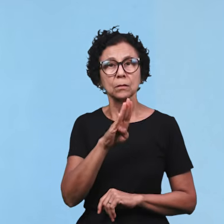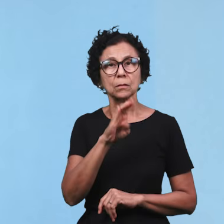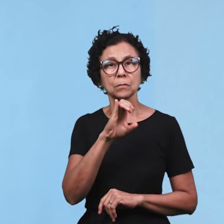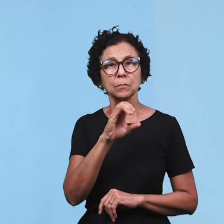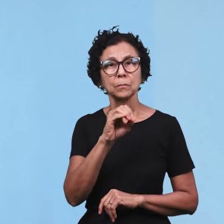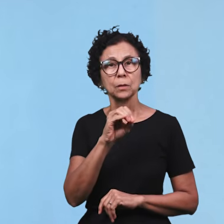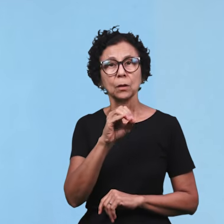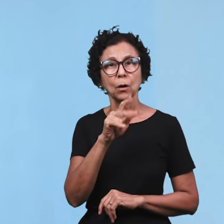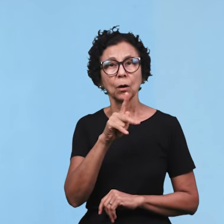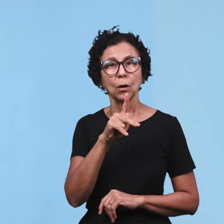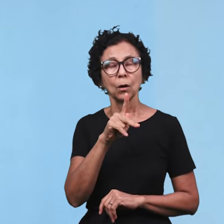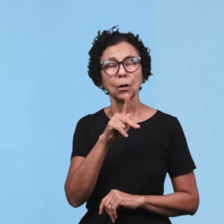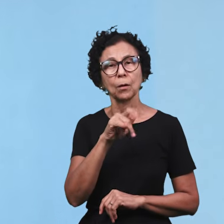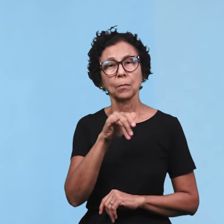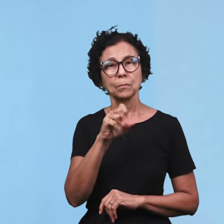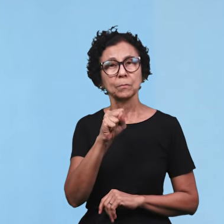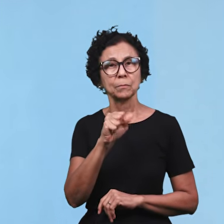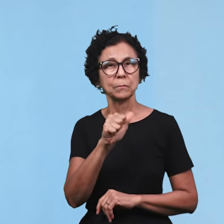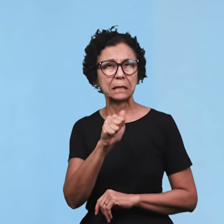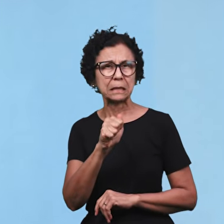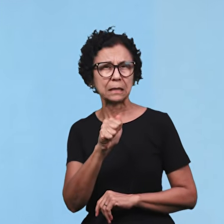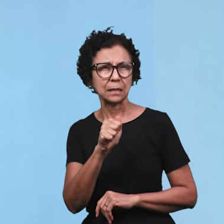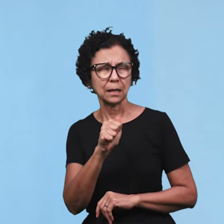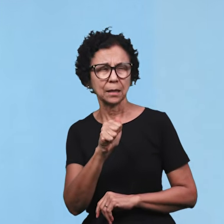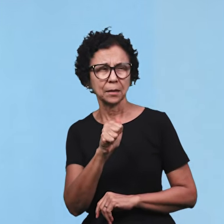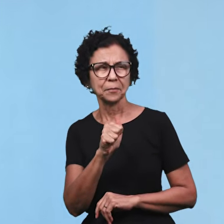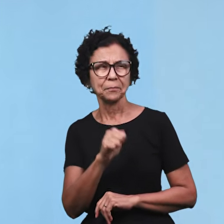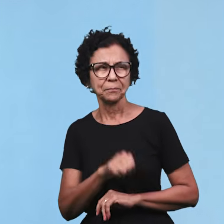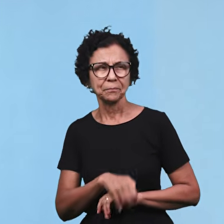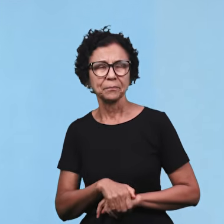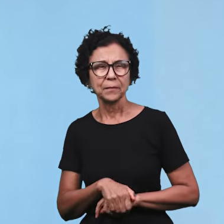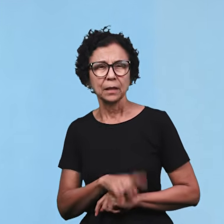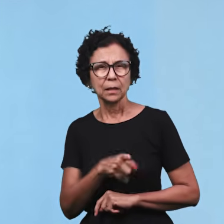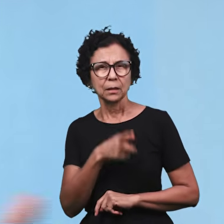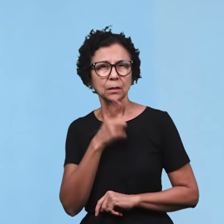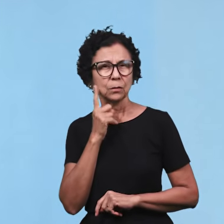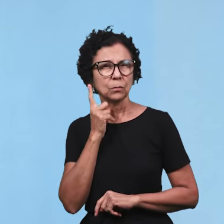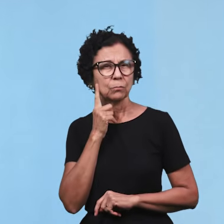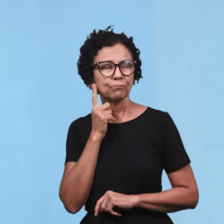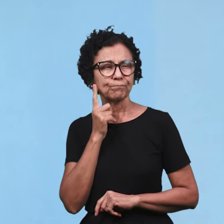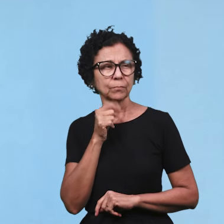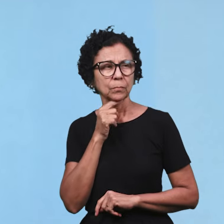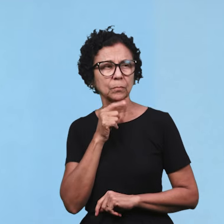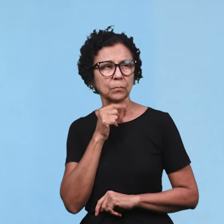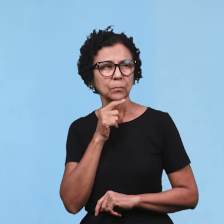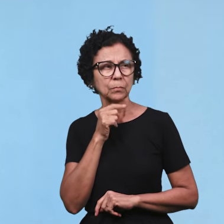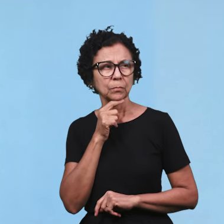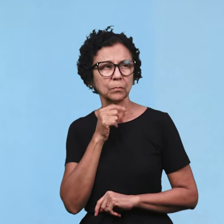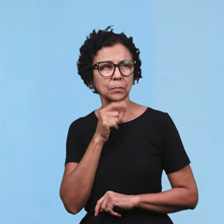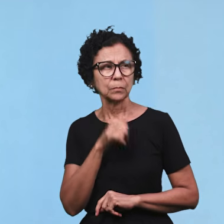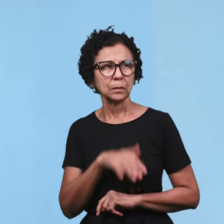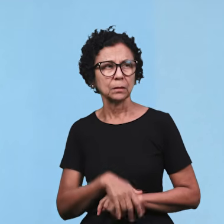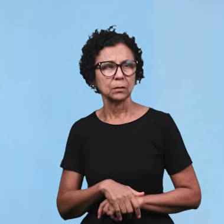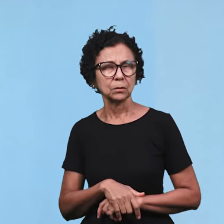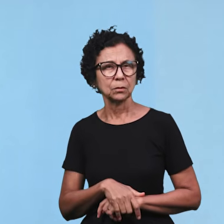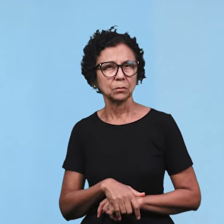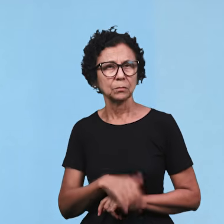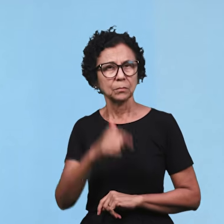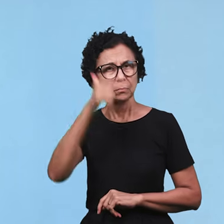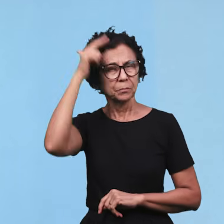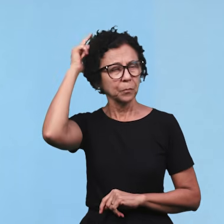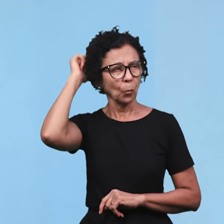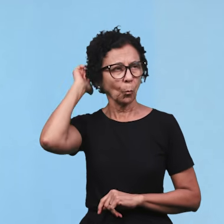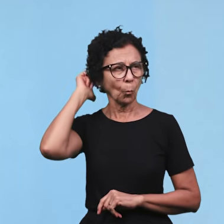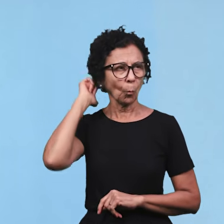cabeludo. Hoje mesmo eu fiz uma biópsia em um paciente que eu estou suspeitando ou de uma alopecia androgenética, que é a calvície masculina, ou de uma alopecia